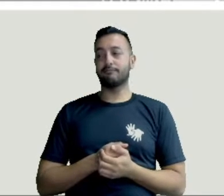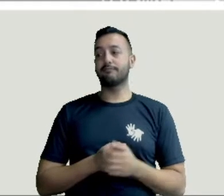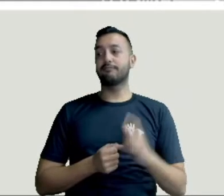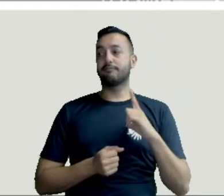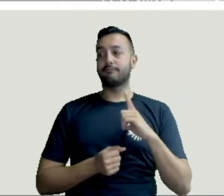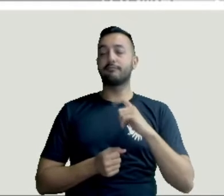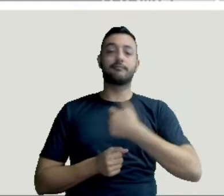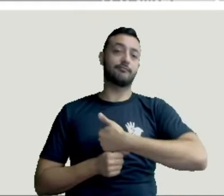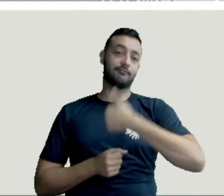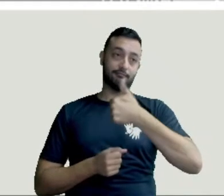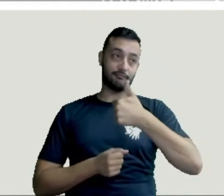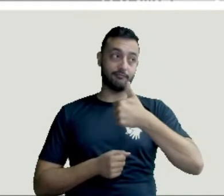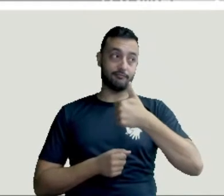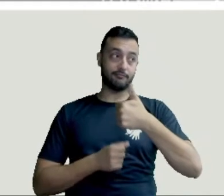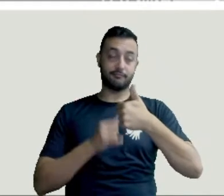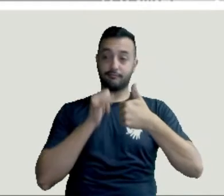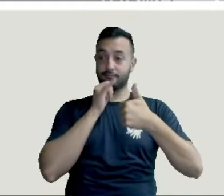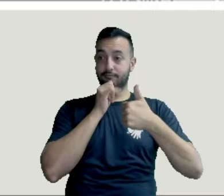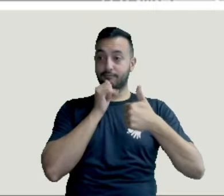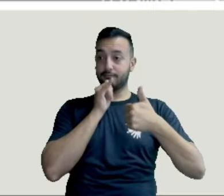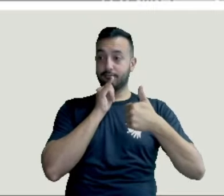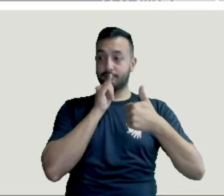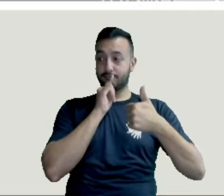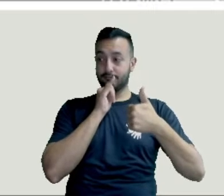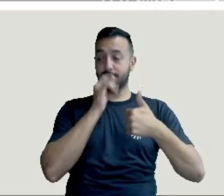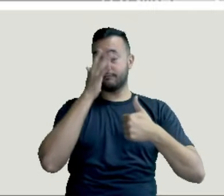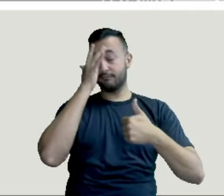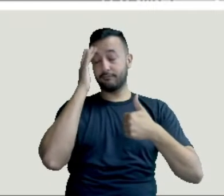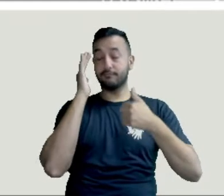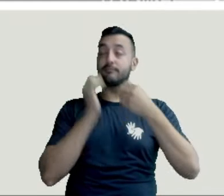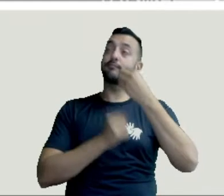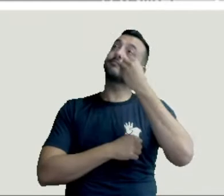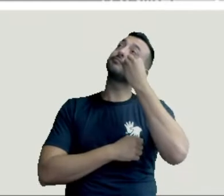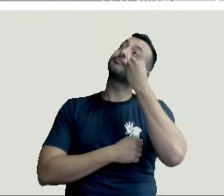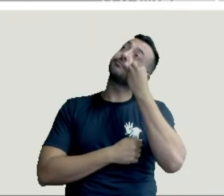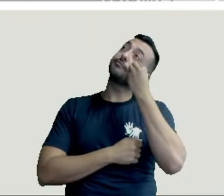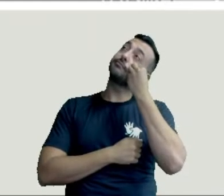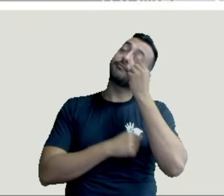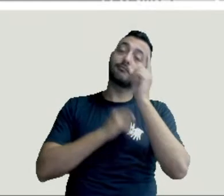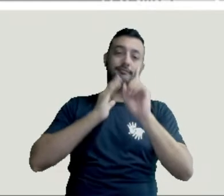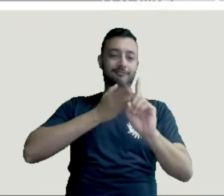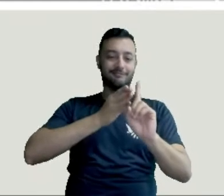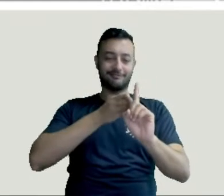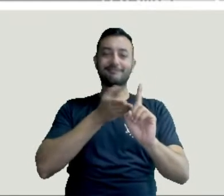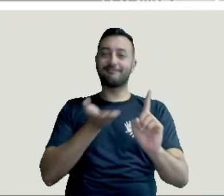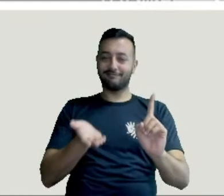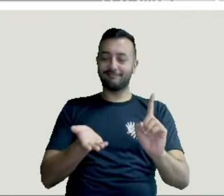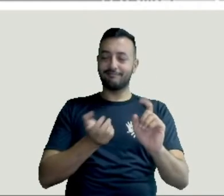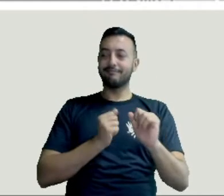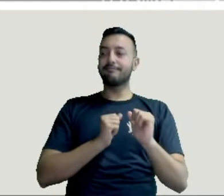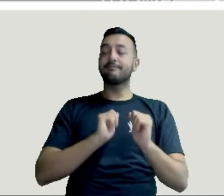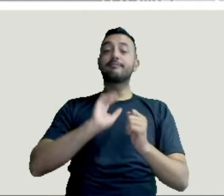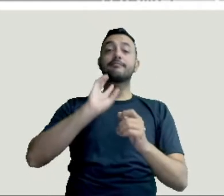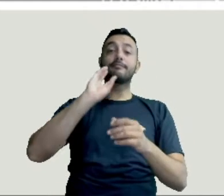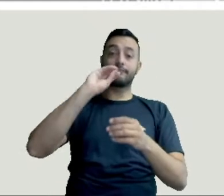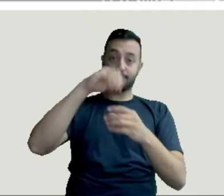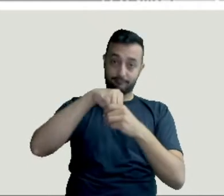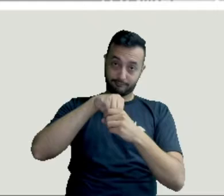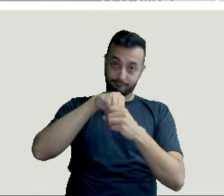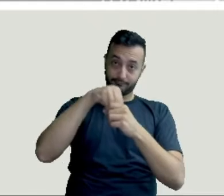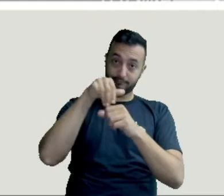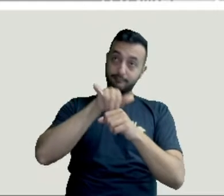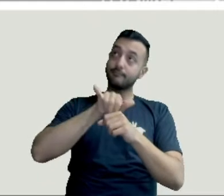um primeiro exemplo aí, que diz assim, ó, para um observador ou um referencial, tá? Dentro do